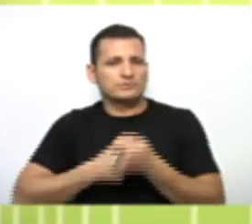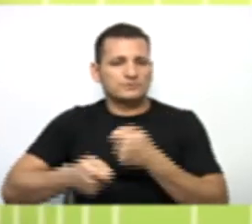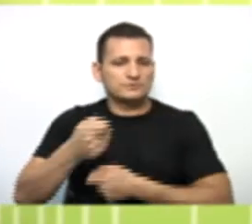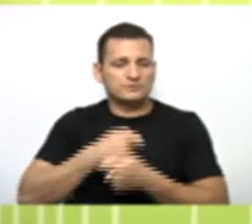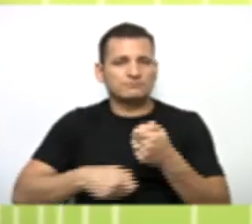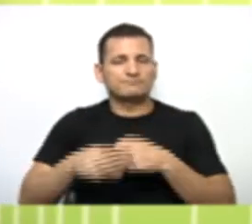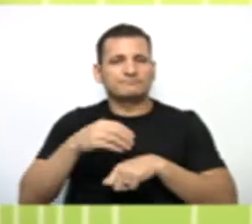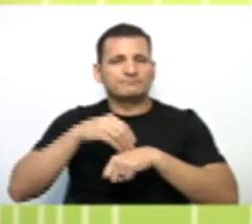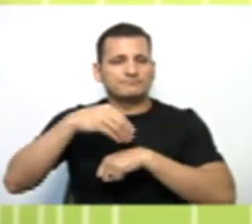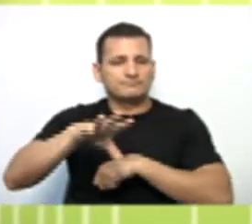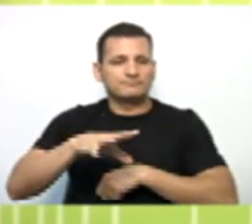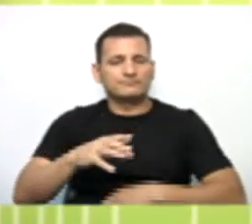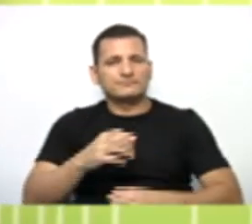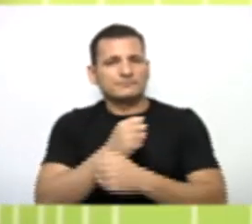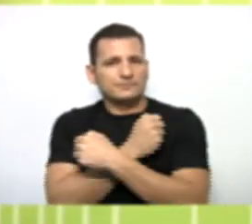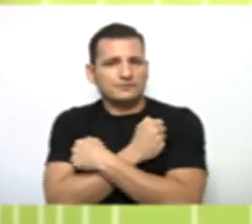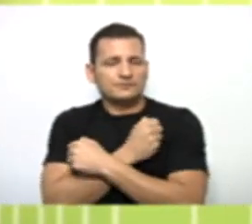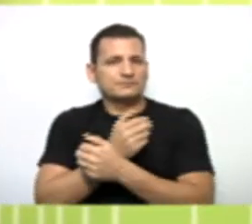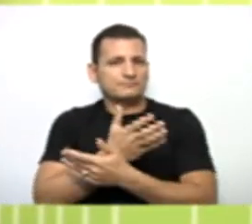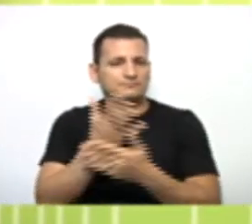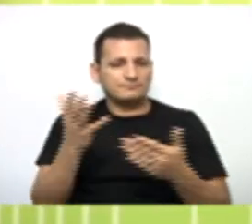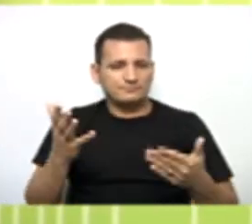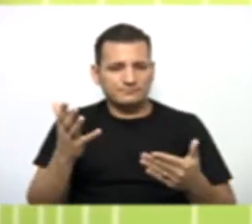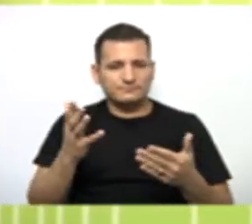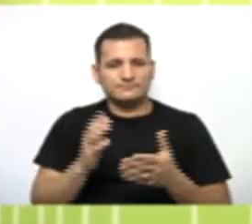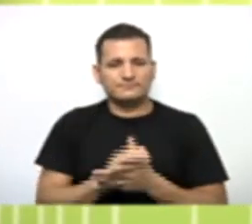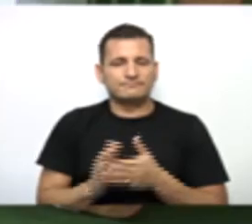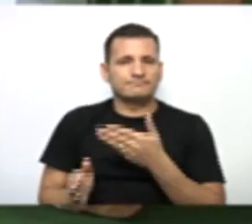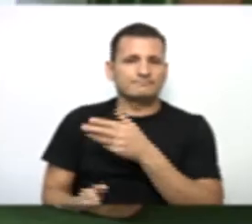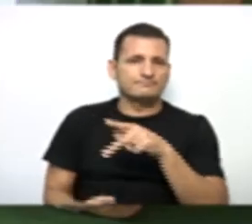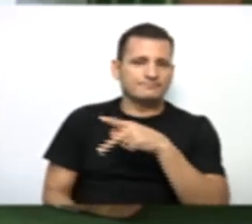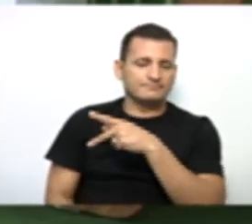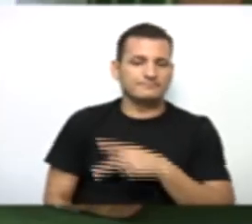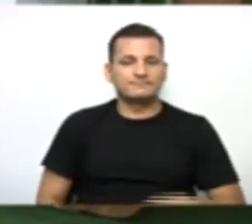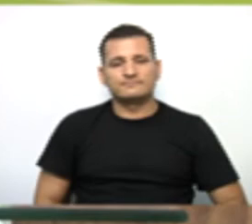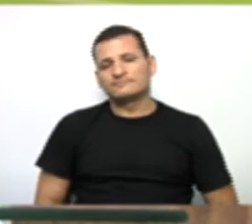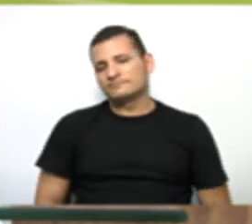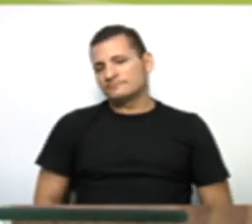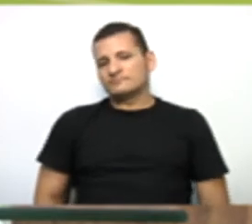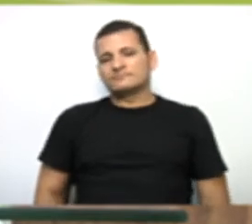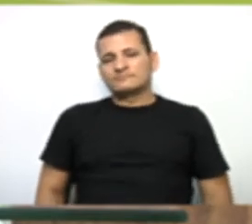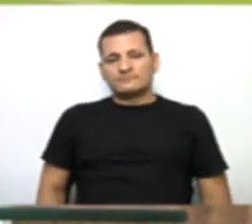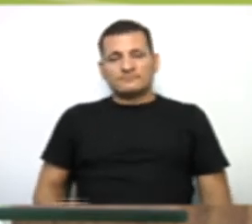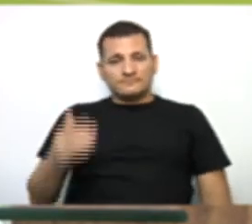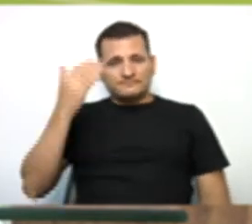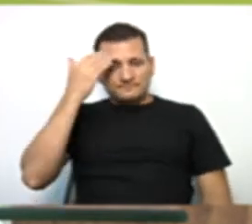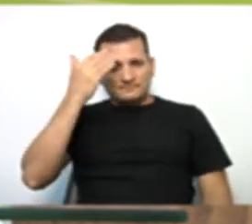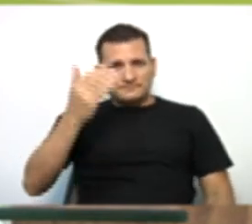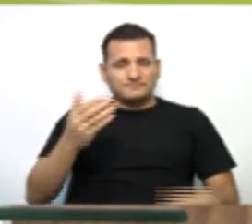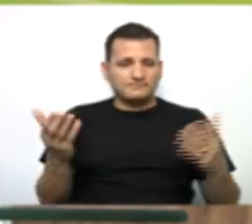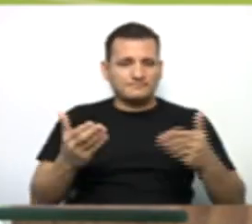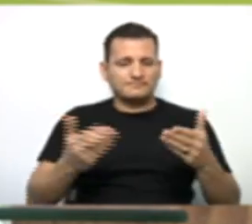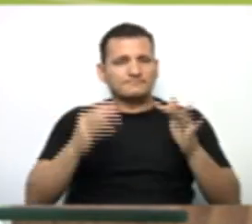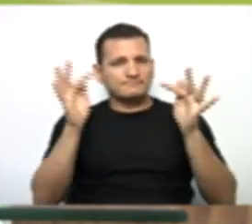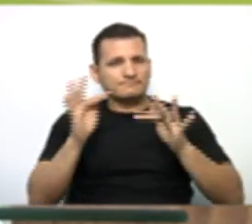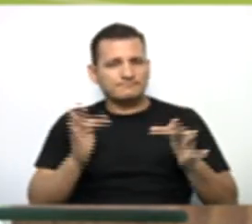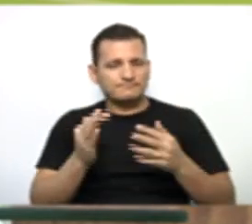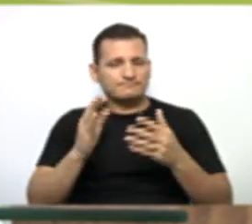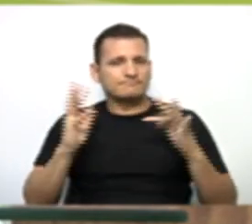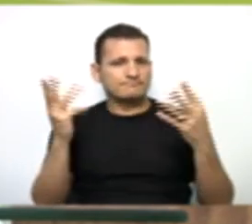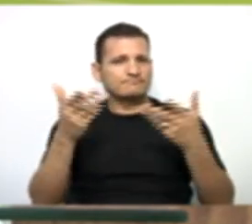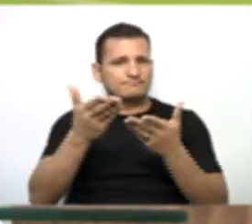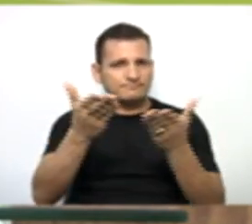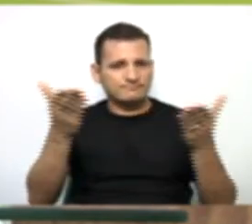fica aí a dica, um abraço para você, tá certo? Professor Gilberto. Obrigado, gente. Hoje eu fiquei muito feliz com a participação de